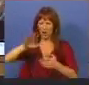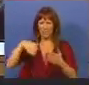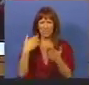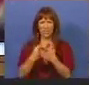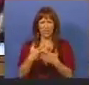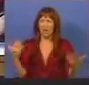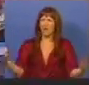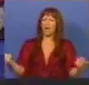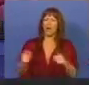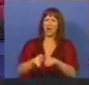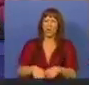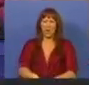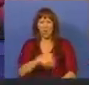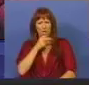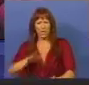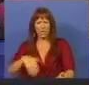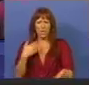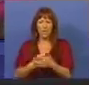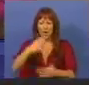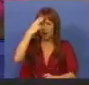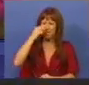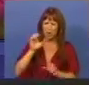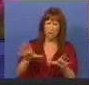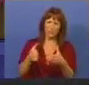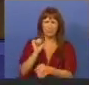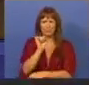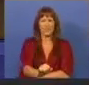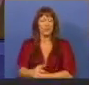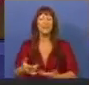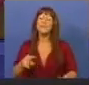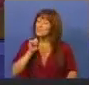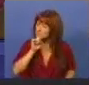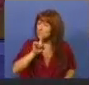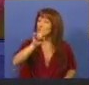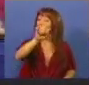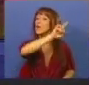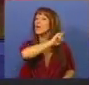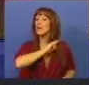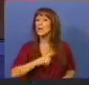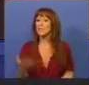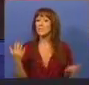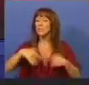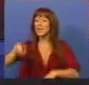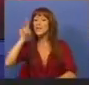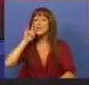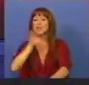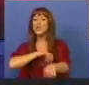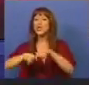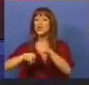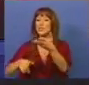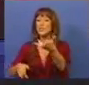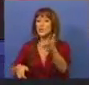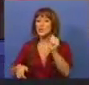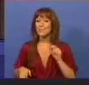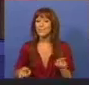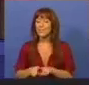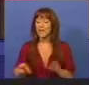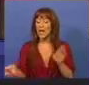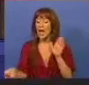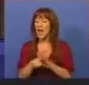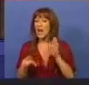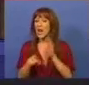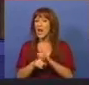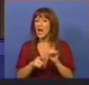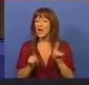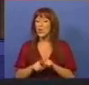de tal ultraje à memória coletiva. Talvez. Mas, senhoras e senhores deputados, as leis não